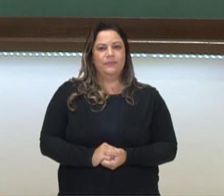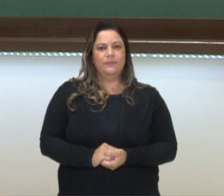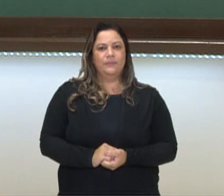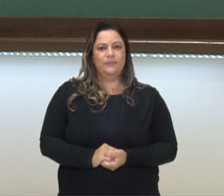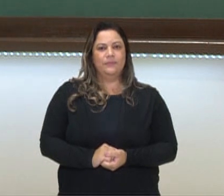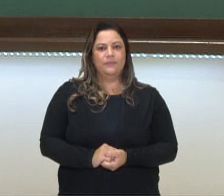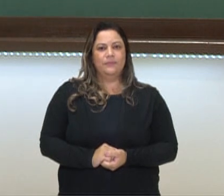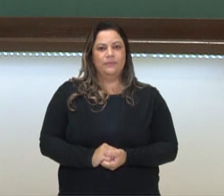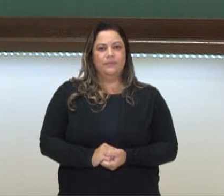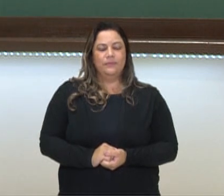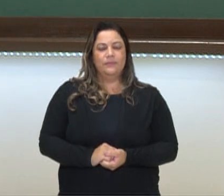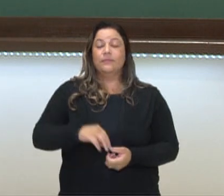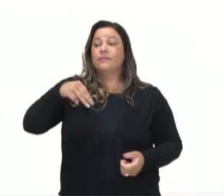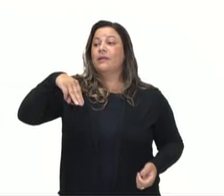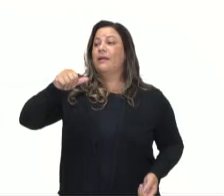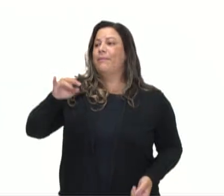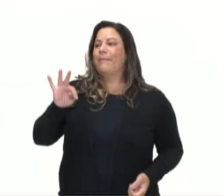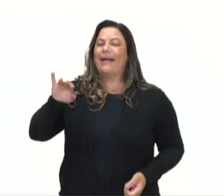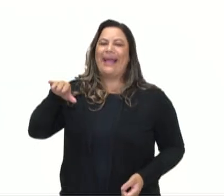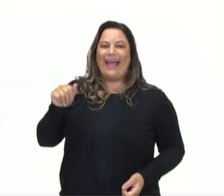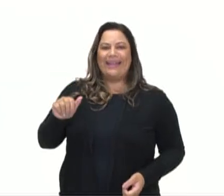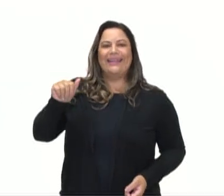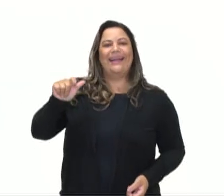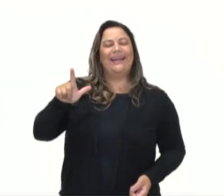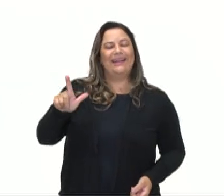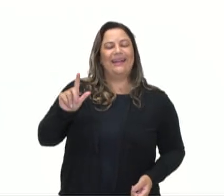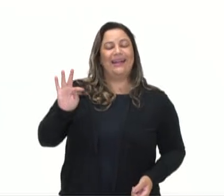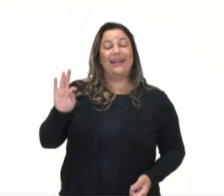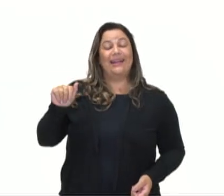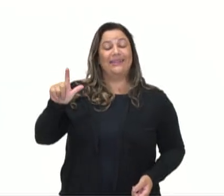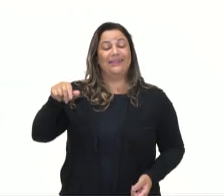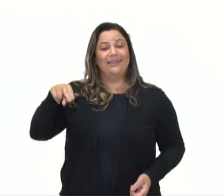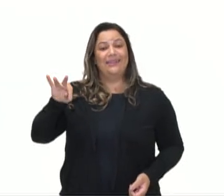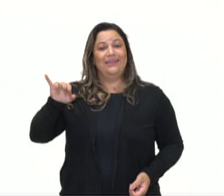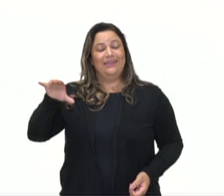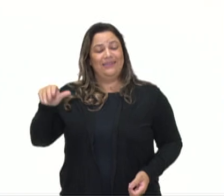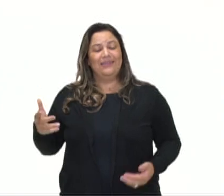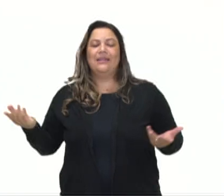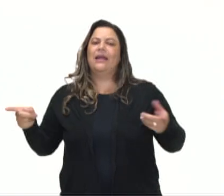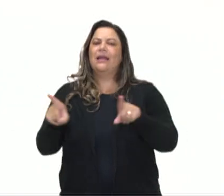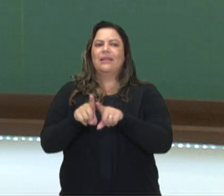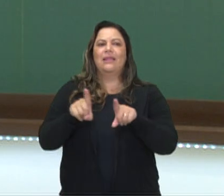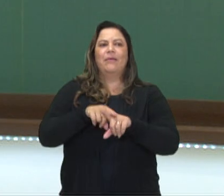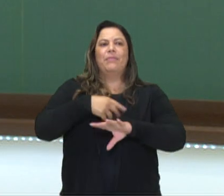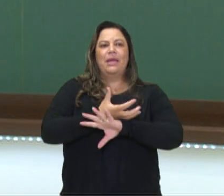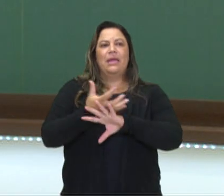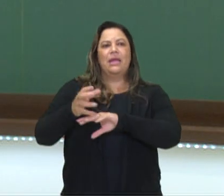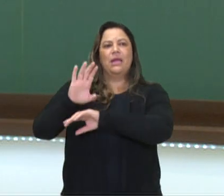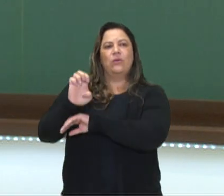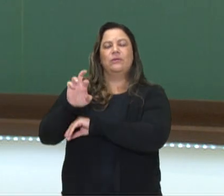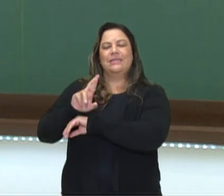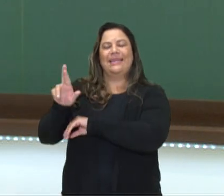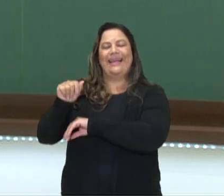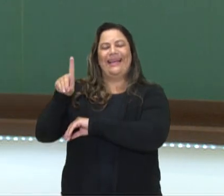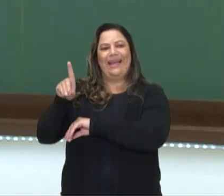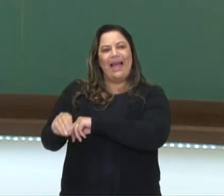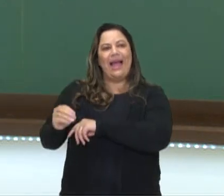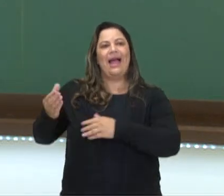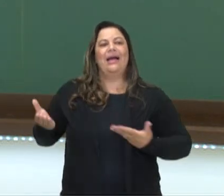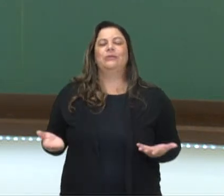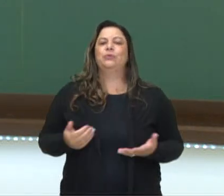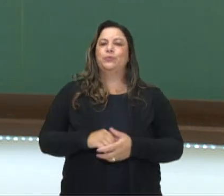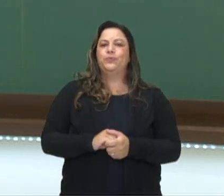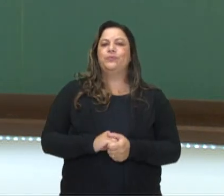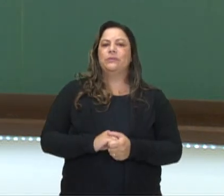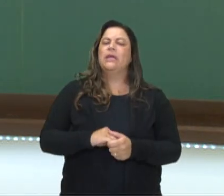Mata Atlântica e também o Cerrado. São algumas das possíveis respostas que você poderia ter posto aqui, além de